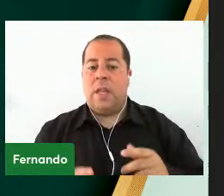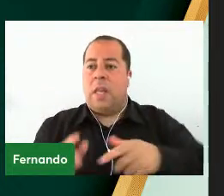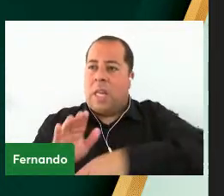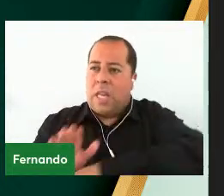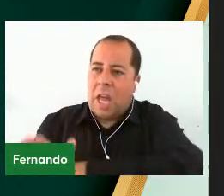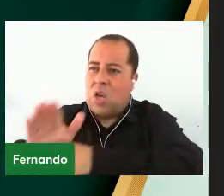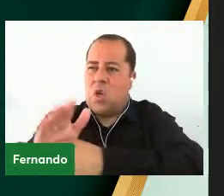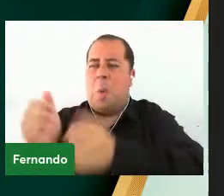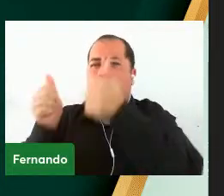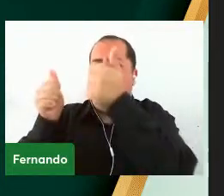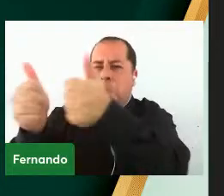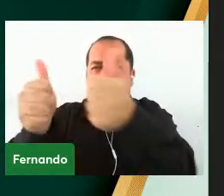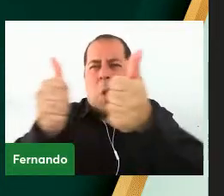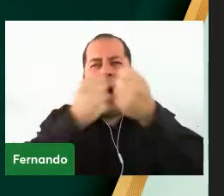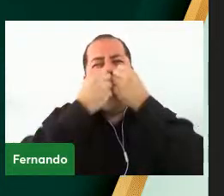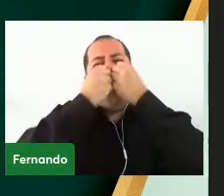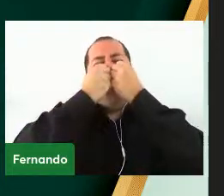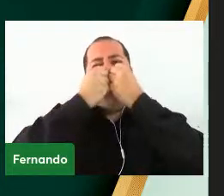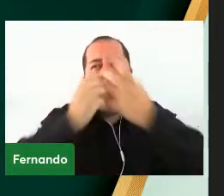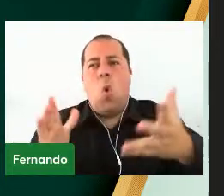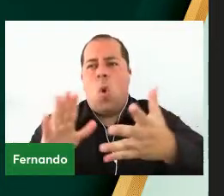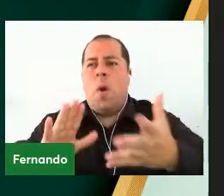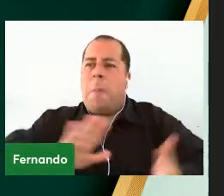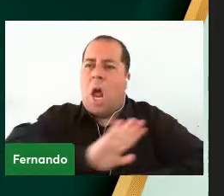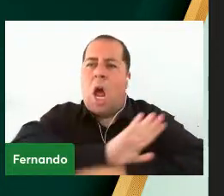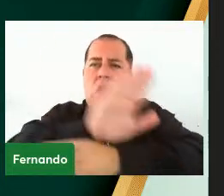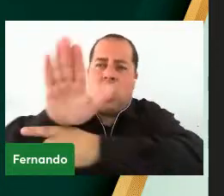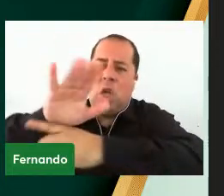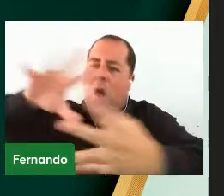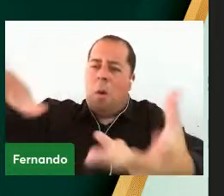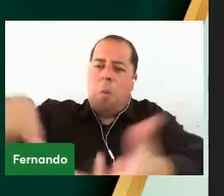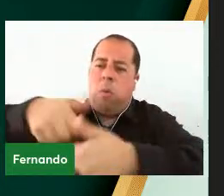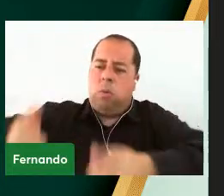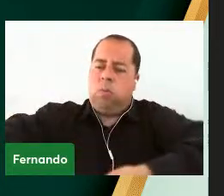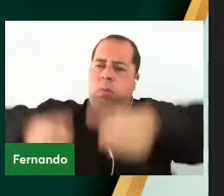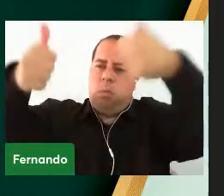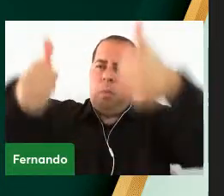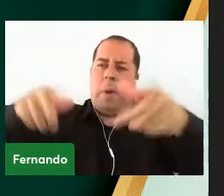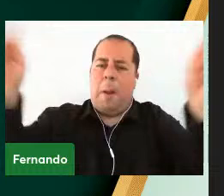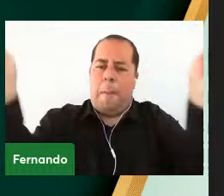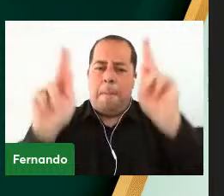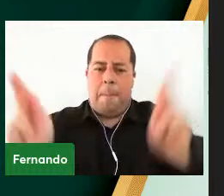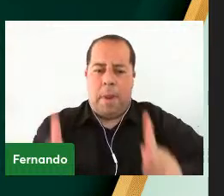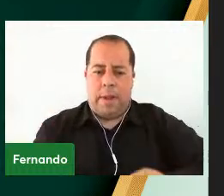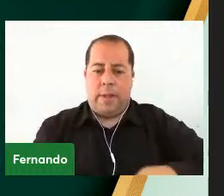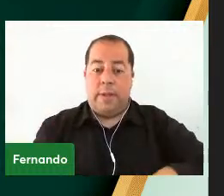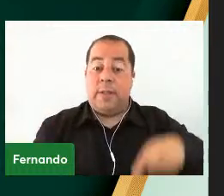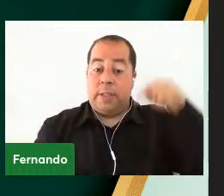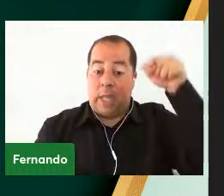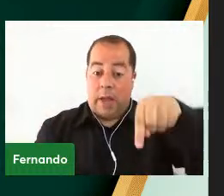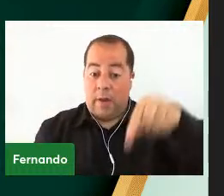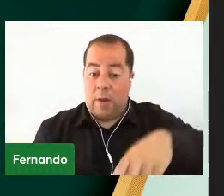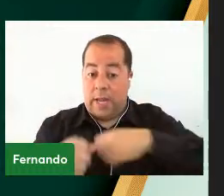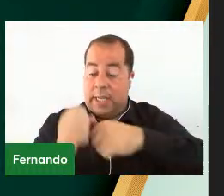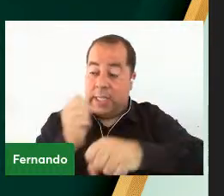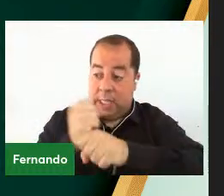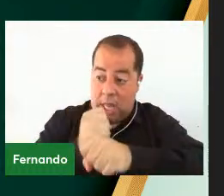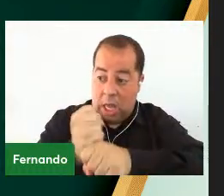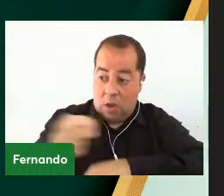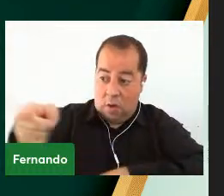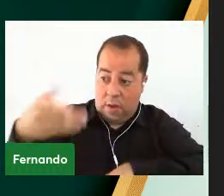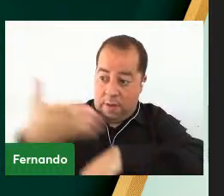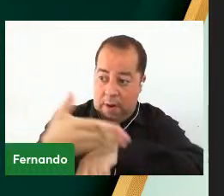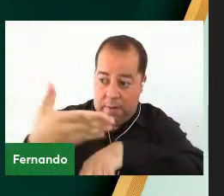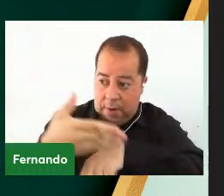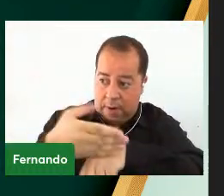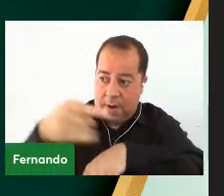bem, imbuídos em buscar um mundo melhor e de paz. Caros formandos, durante esses anos que estiveram conosco, foram